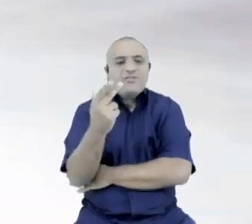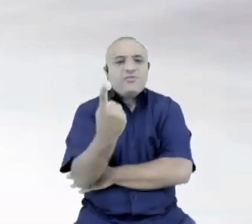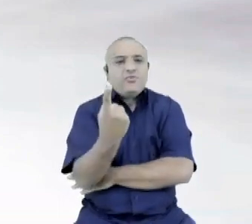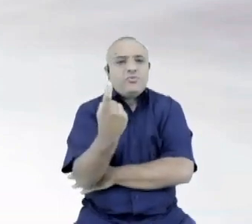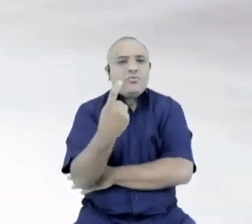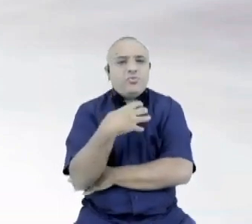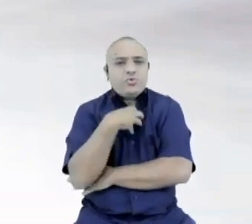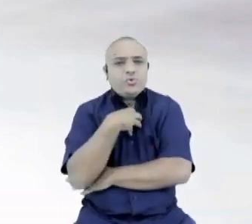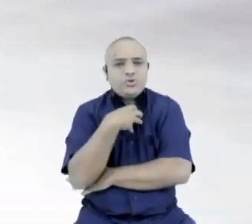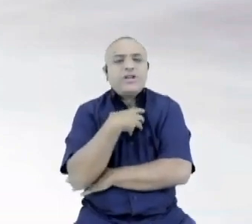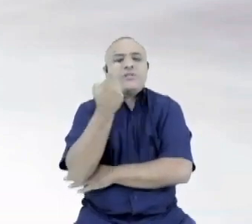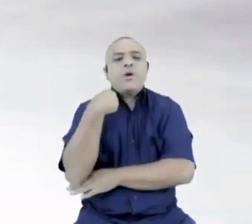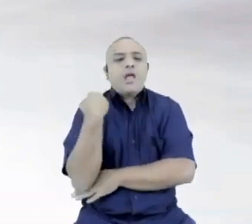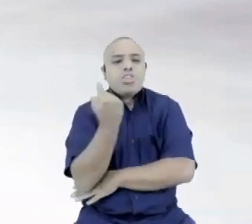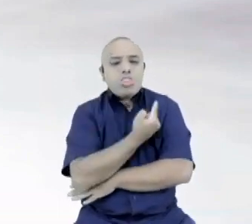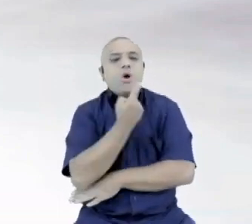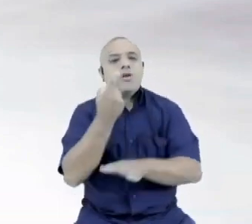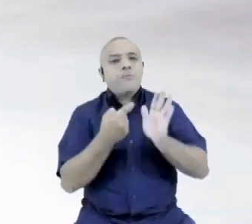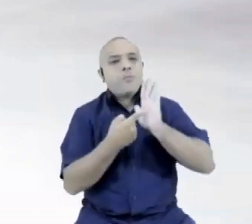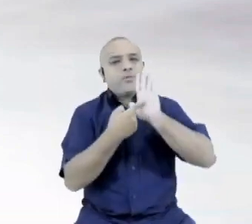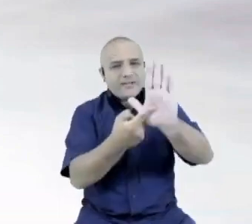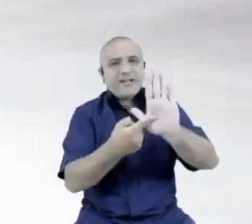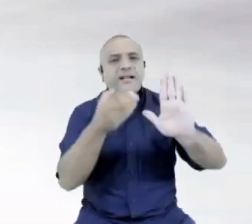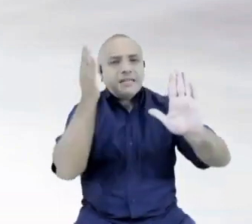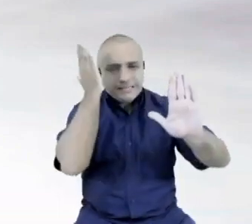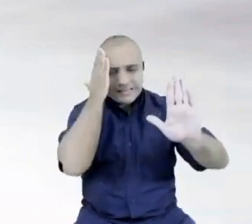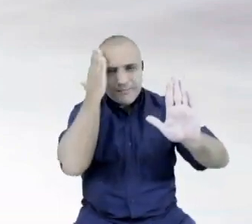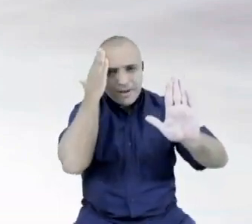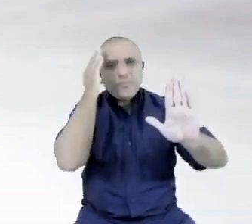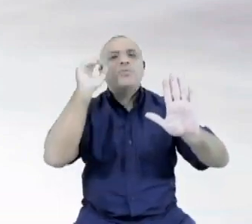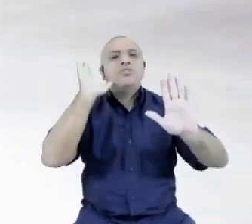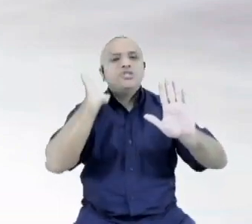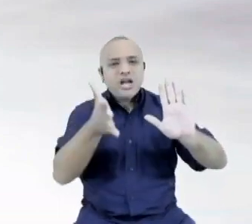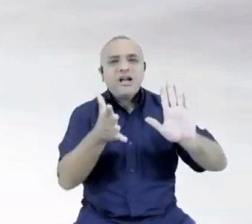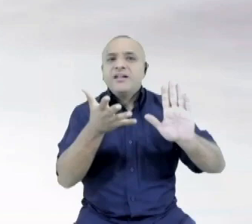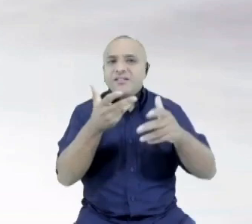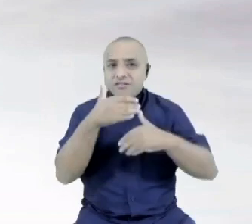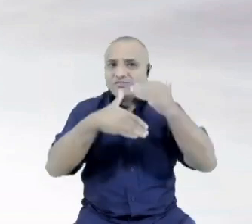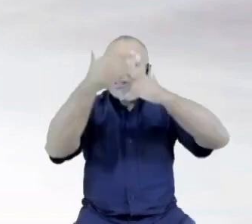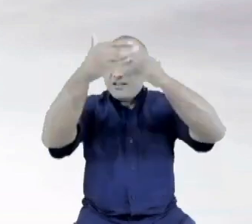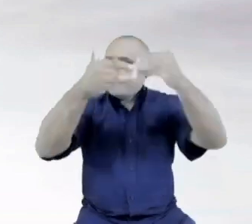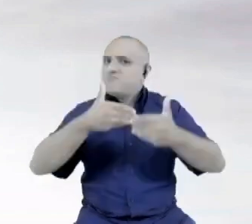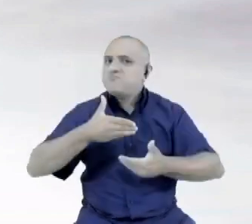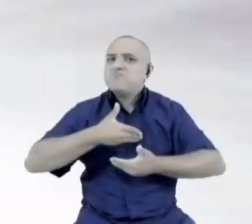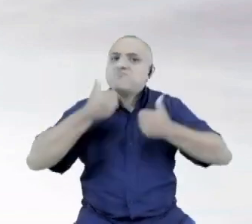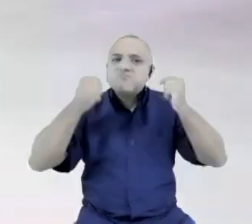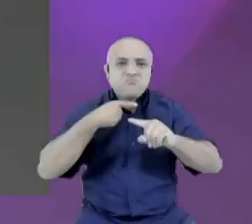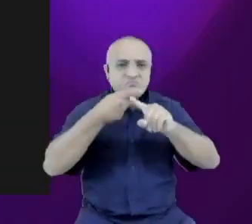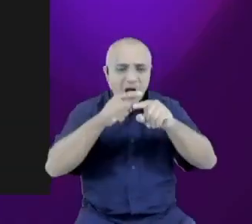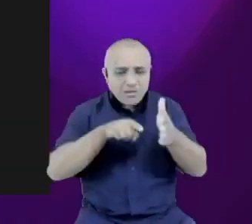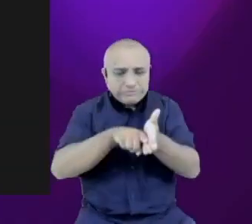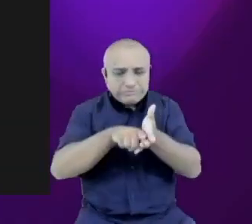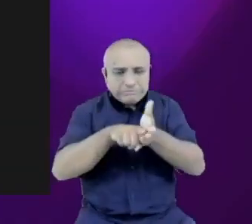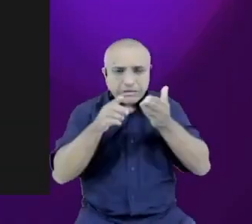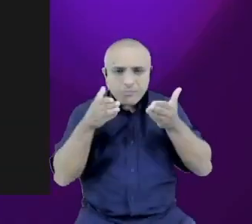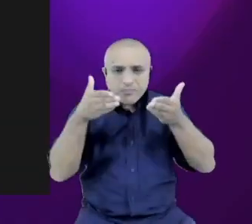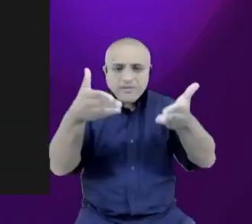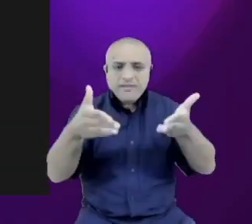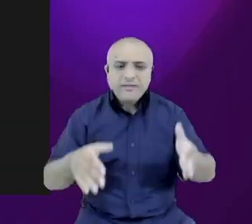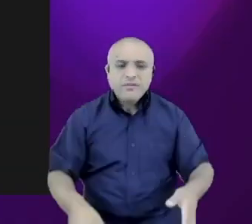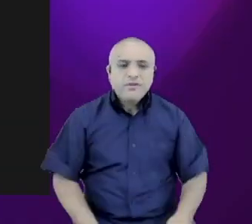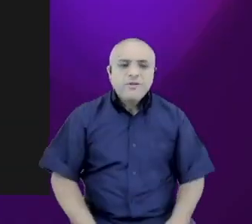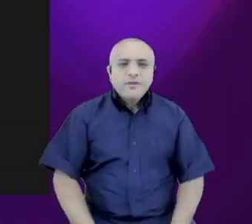forma é nós mostrarmos, sabendo já que nós seremos mais eficientes e mais precisos.